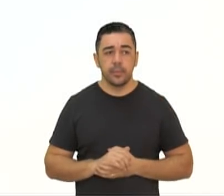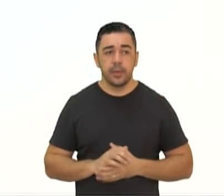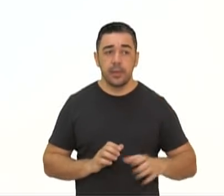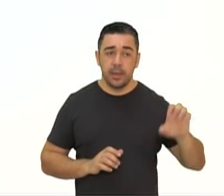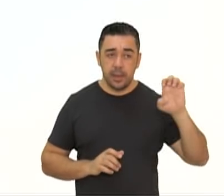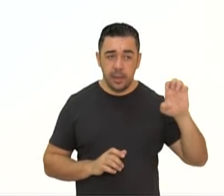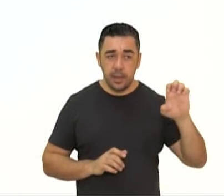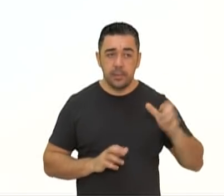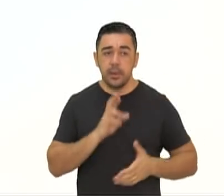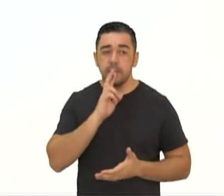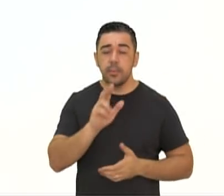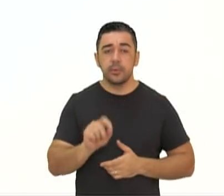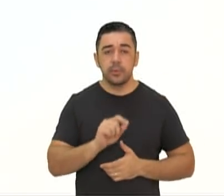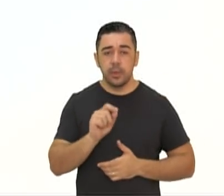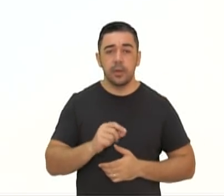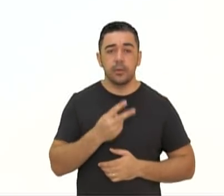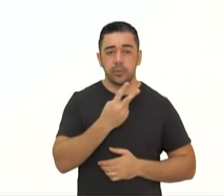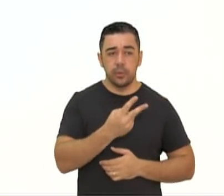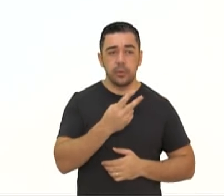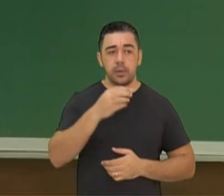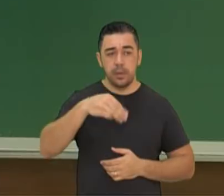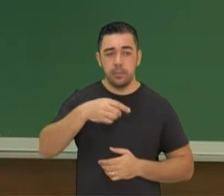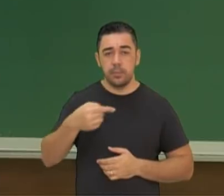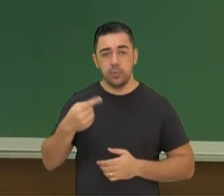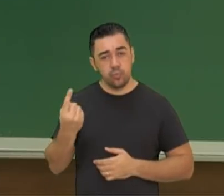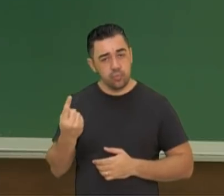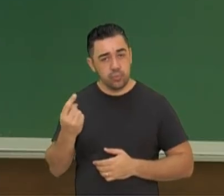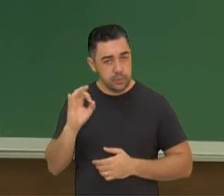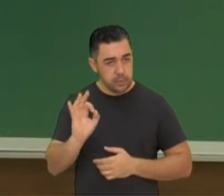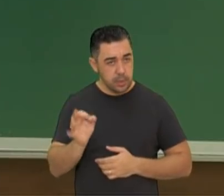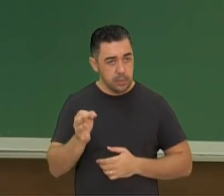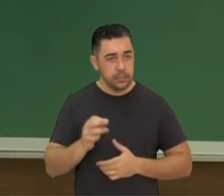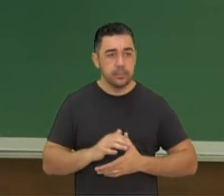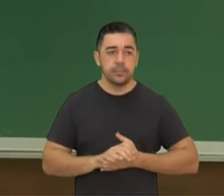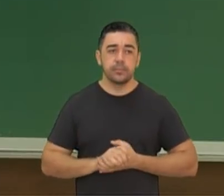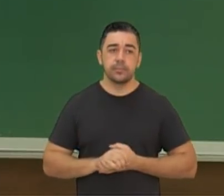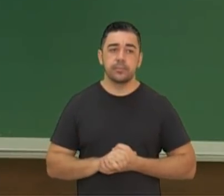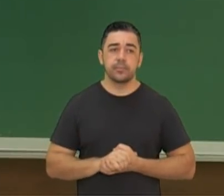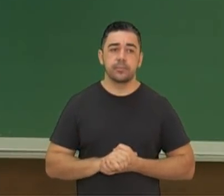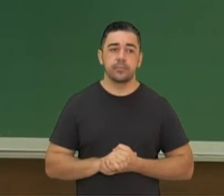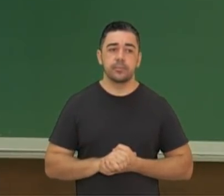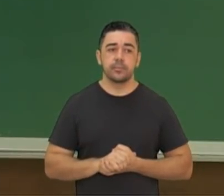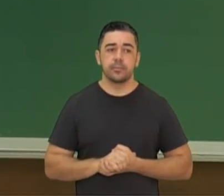e na letra E, 2m menos 1, certo?